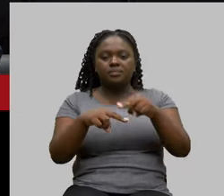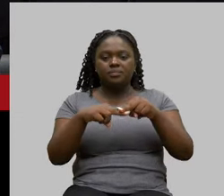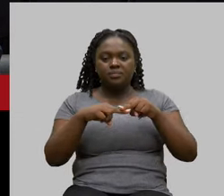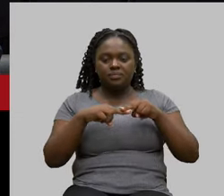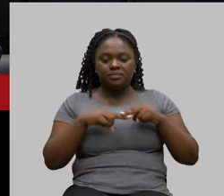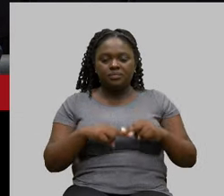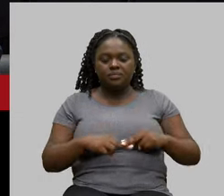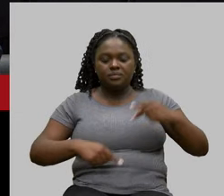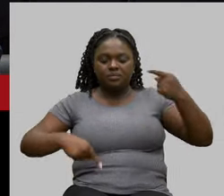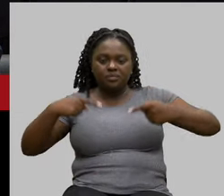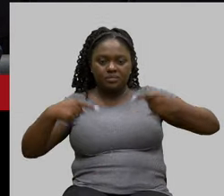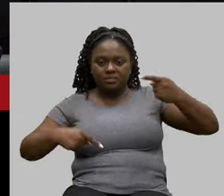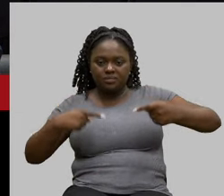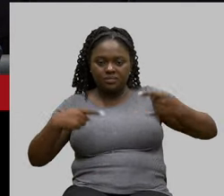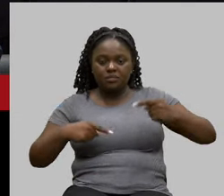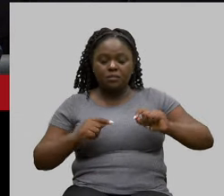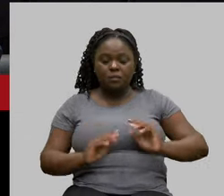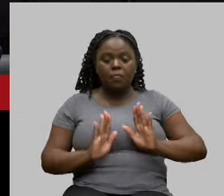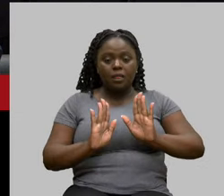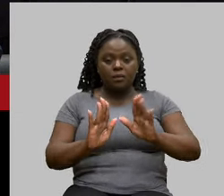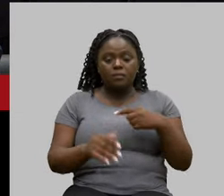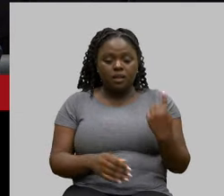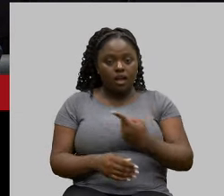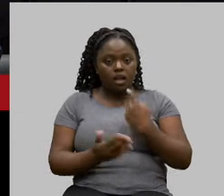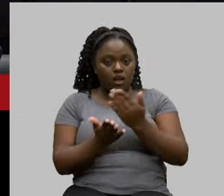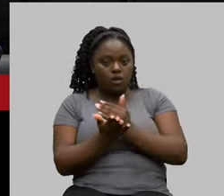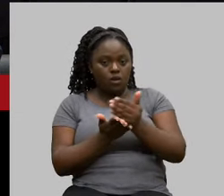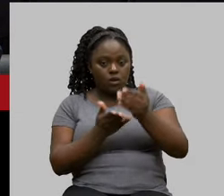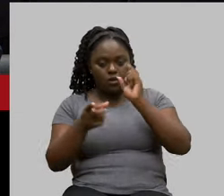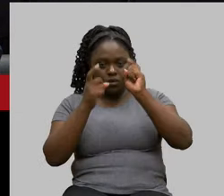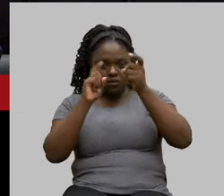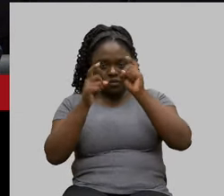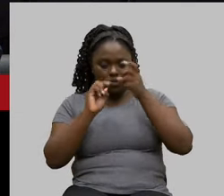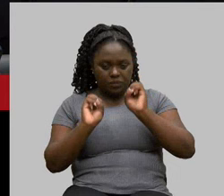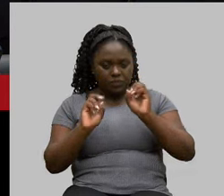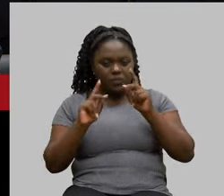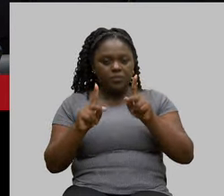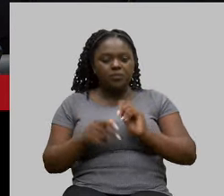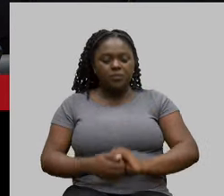pela discussão Então nós vamos começar a reunião né